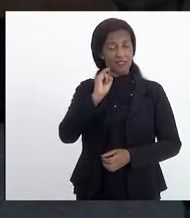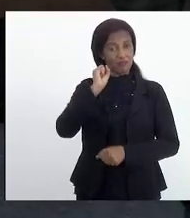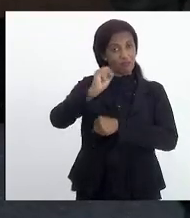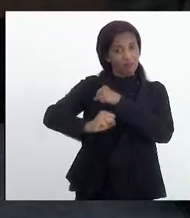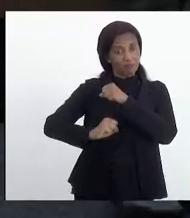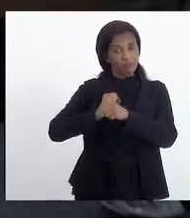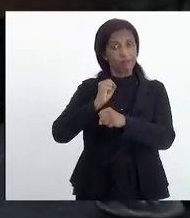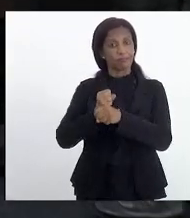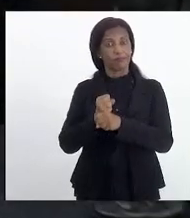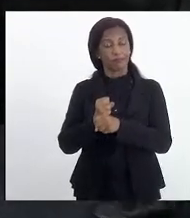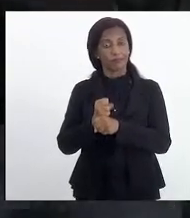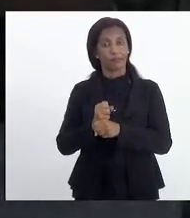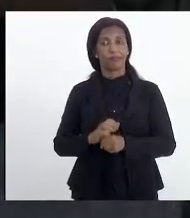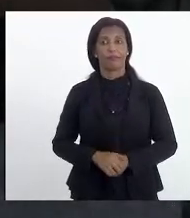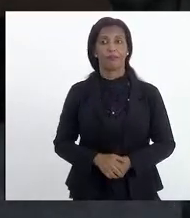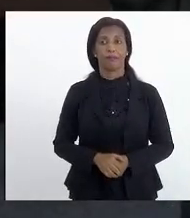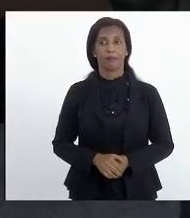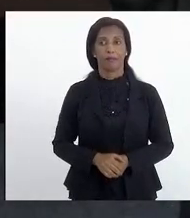ano,